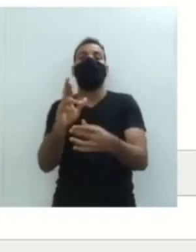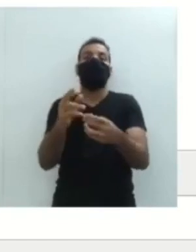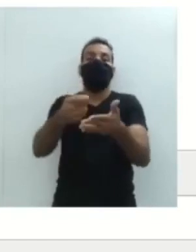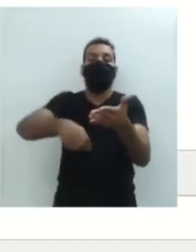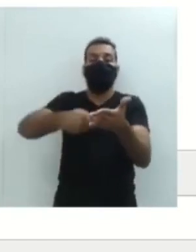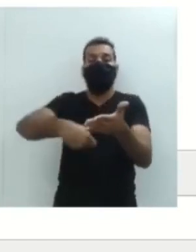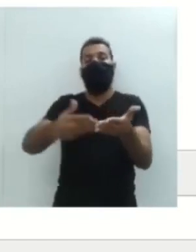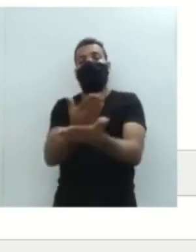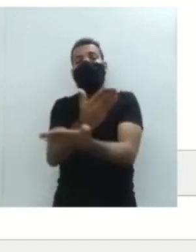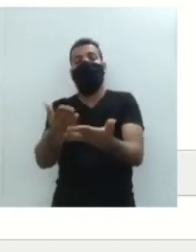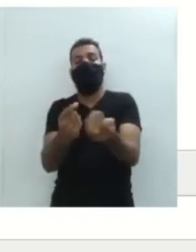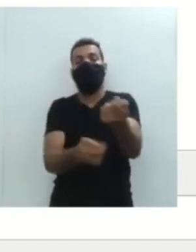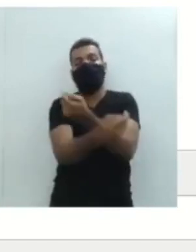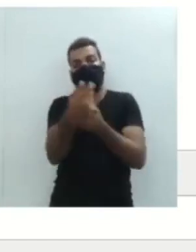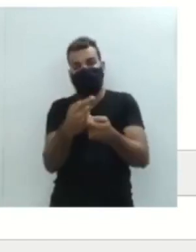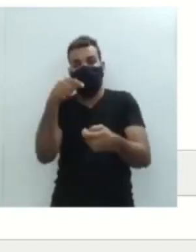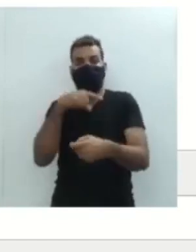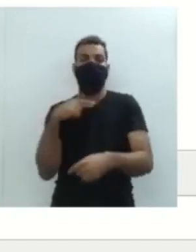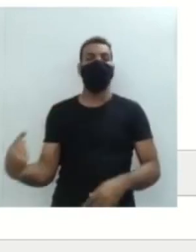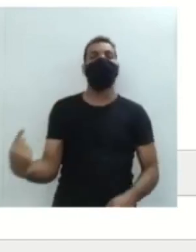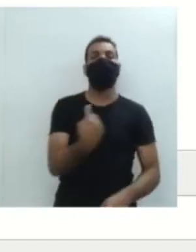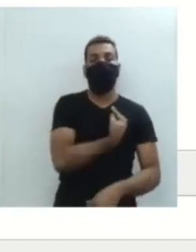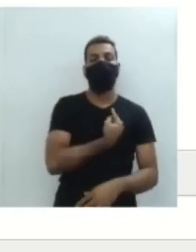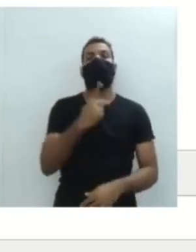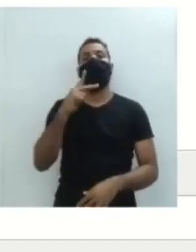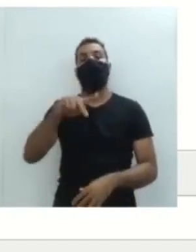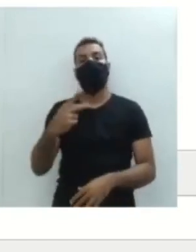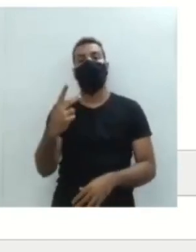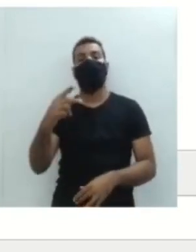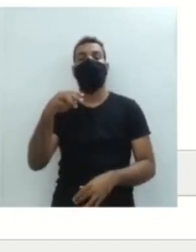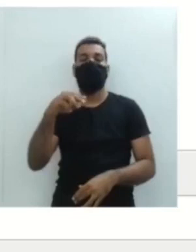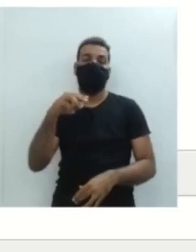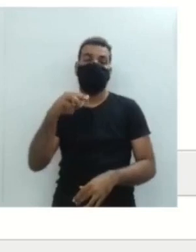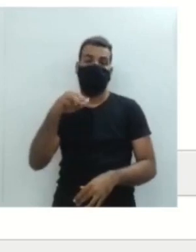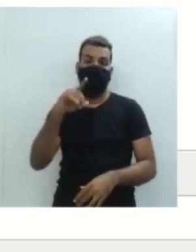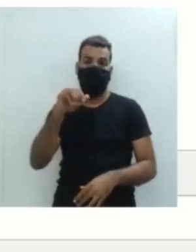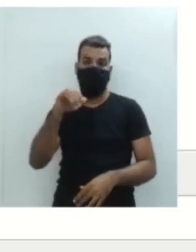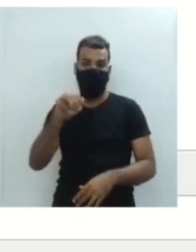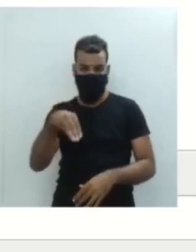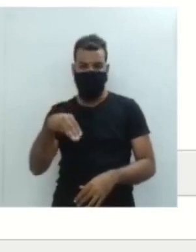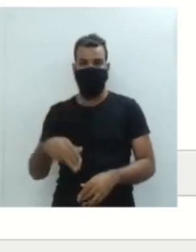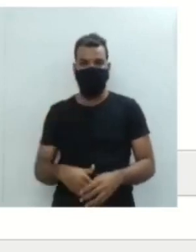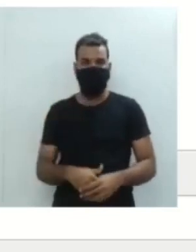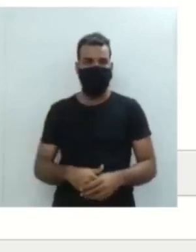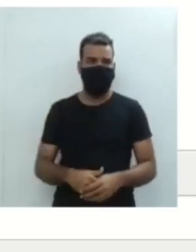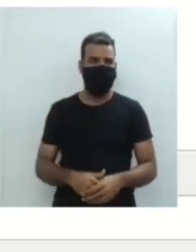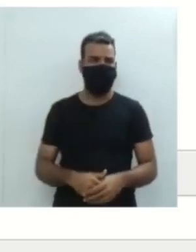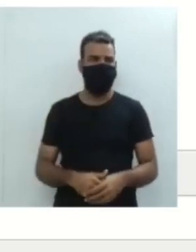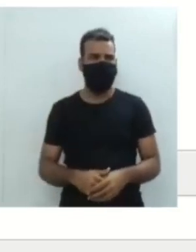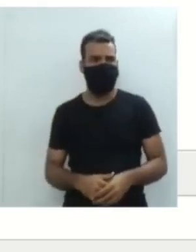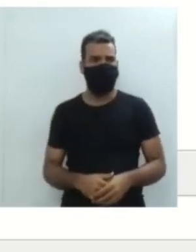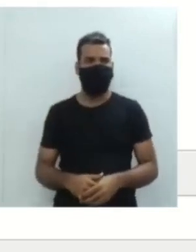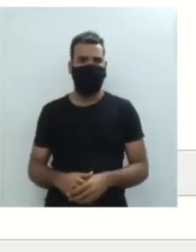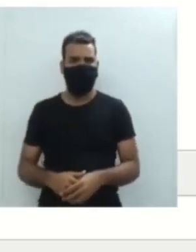alguns poucos registros aqui o nosso PHP maior de mim bom